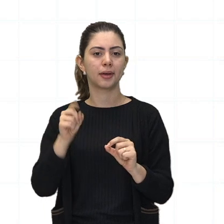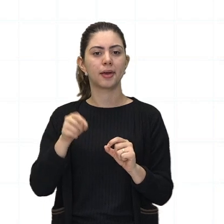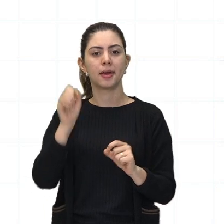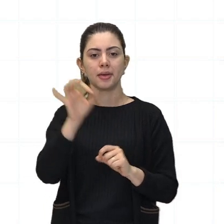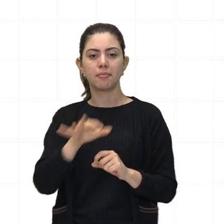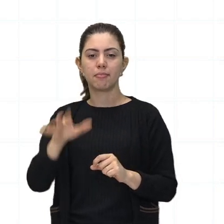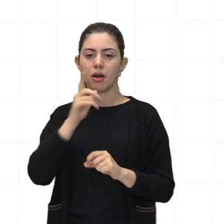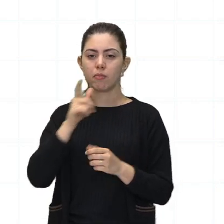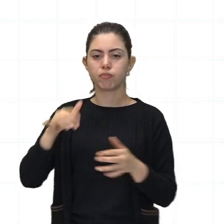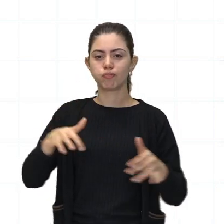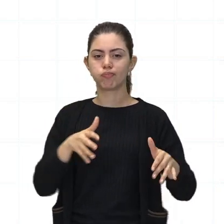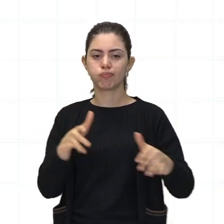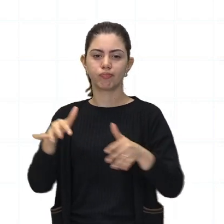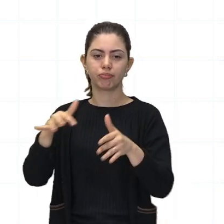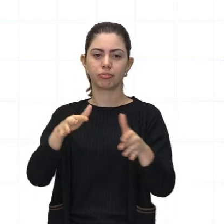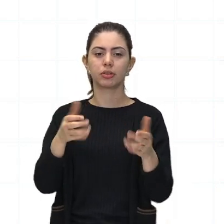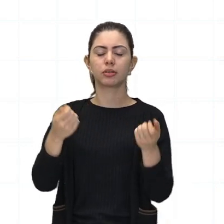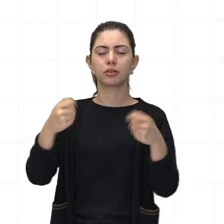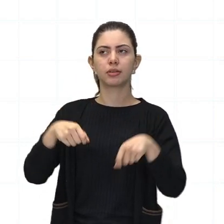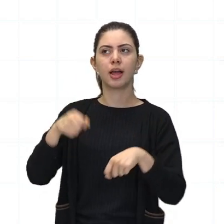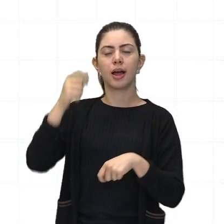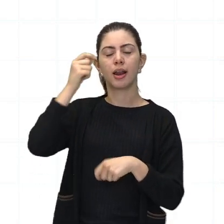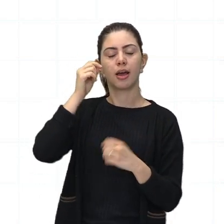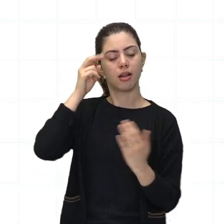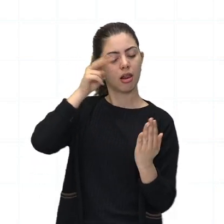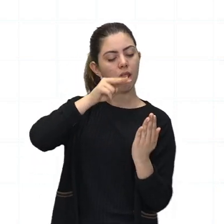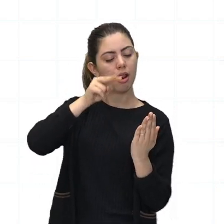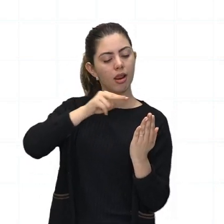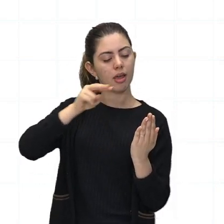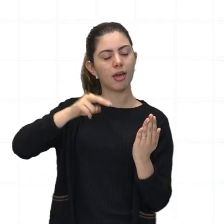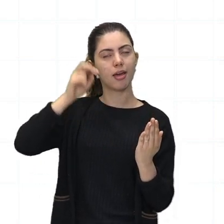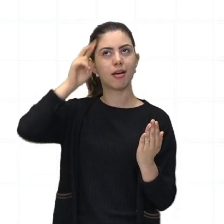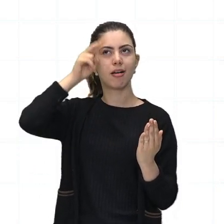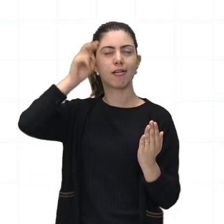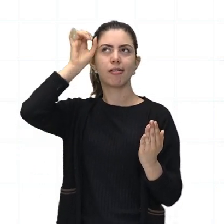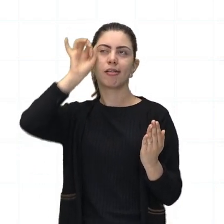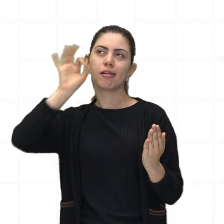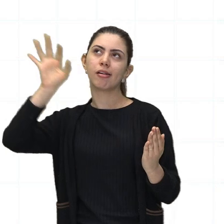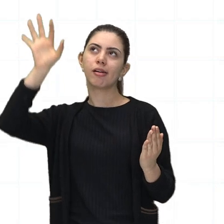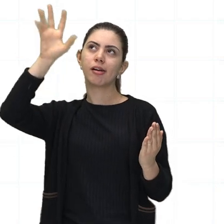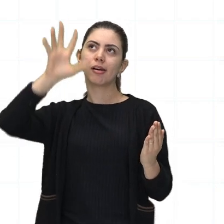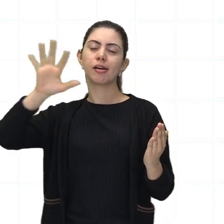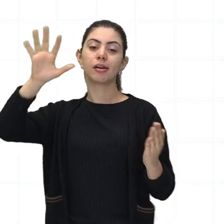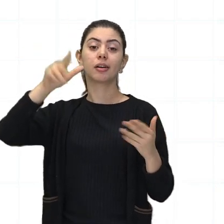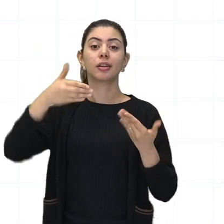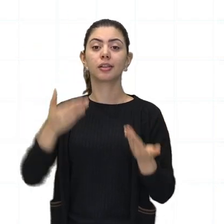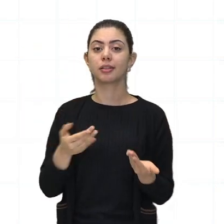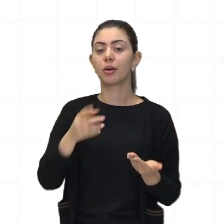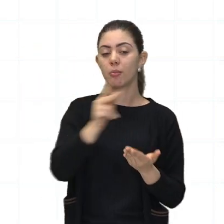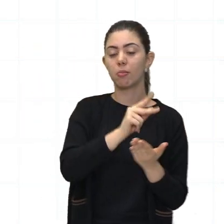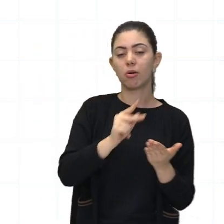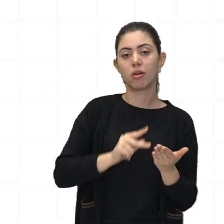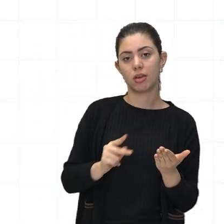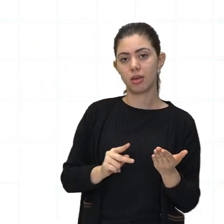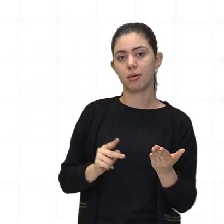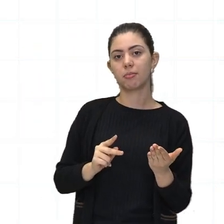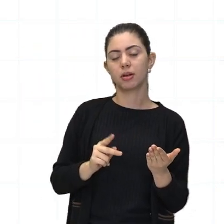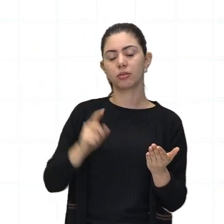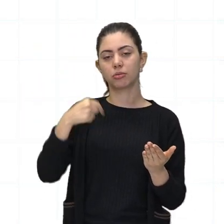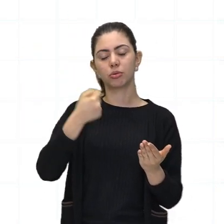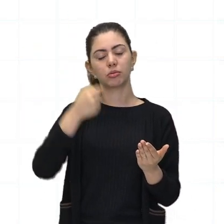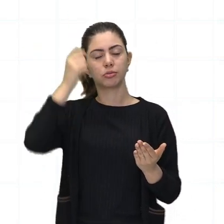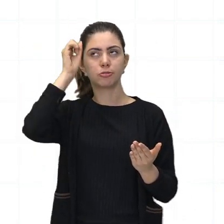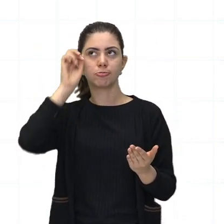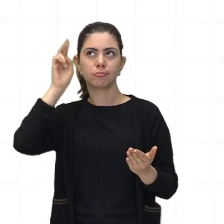rios, permitindo que o leitor visualize as experiências descritas. Por isso que os poemas eles são muito visuais.